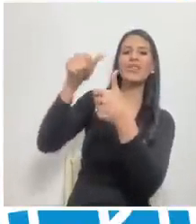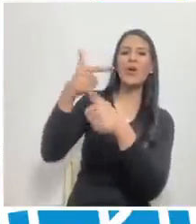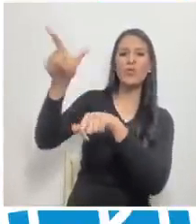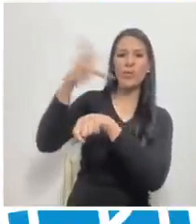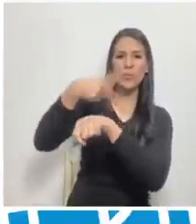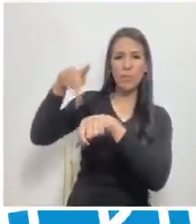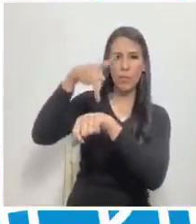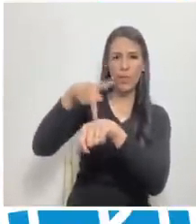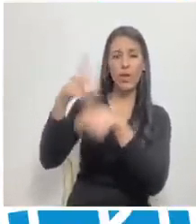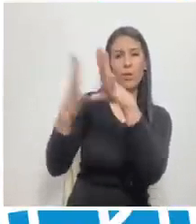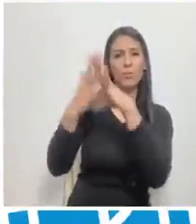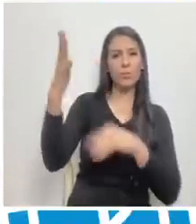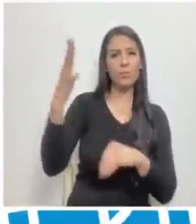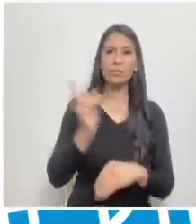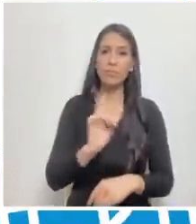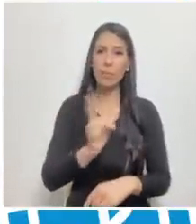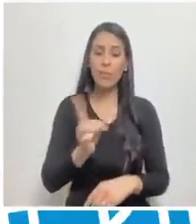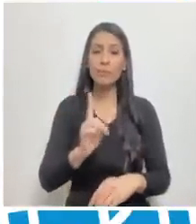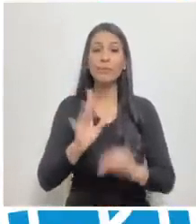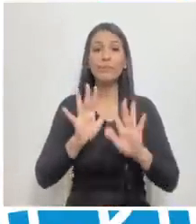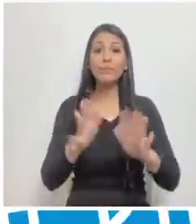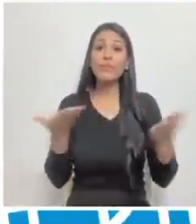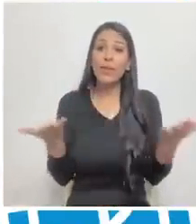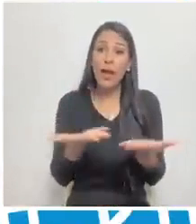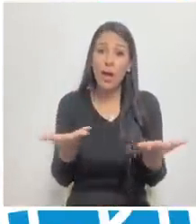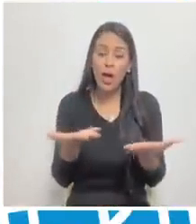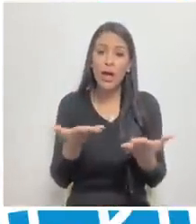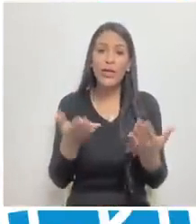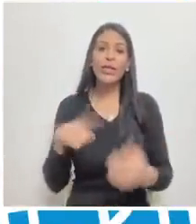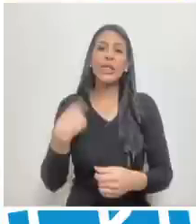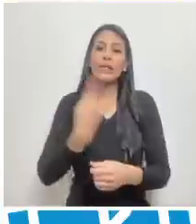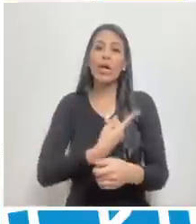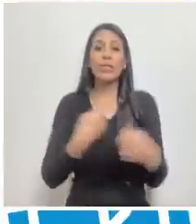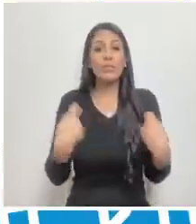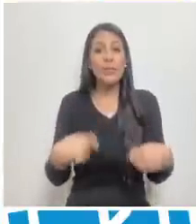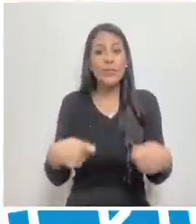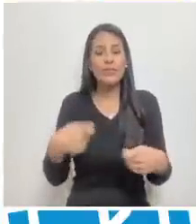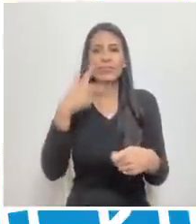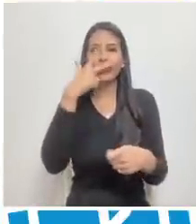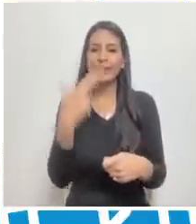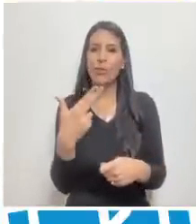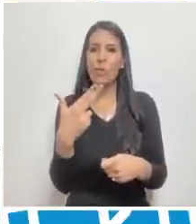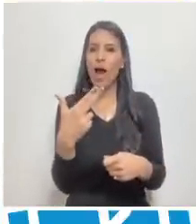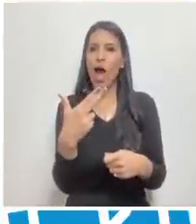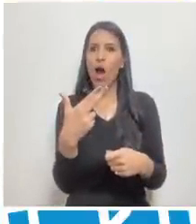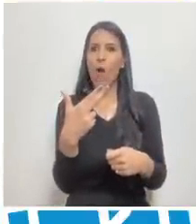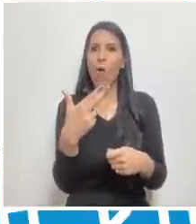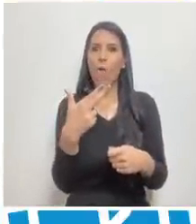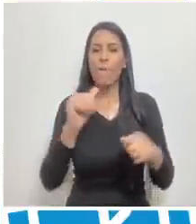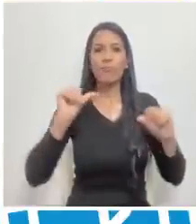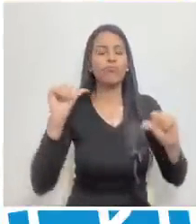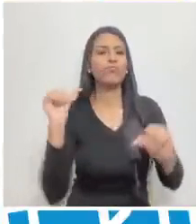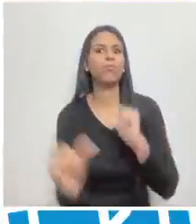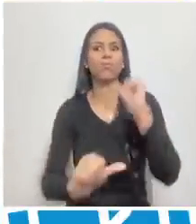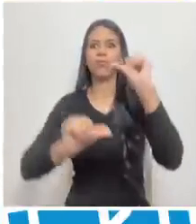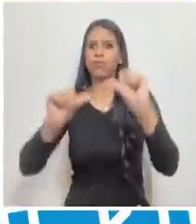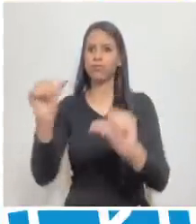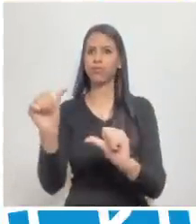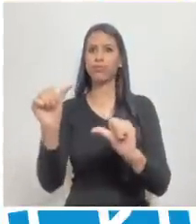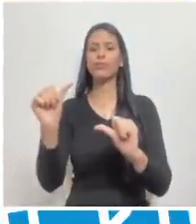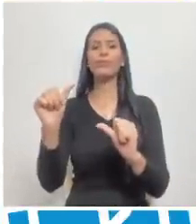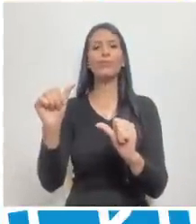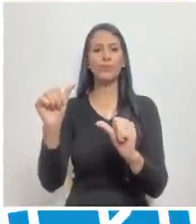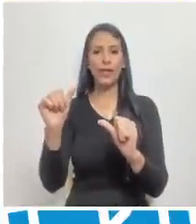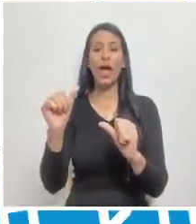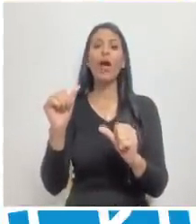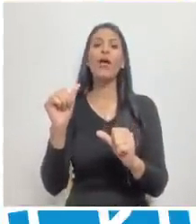E agora nós teremos que dar, eu diria, um salto, né, muito grande e cuidadoso, claro,